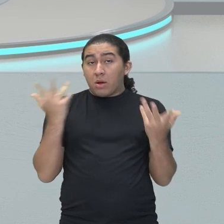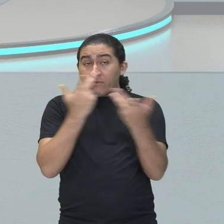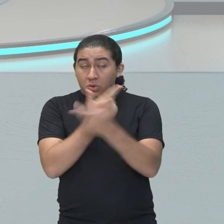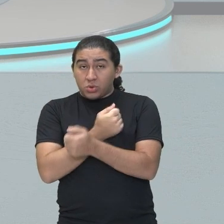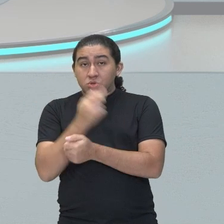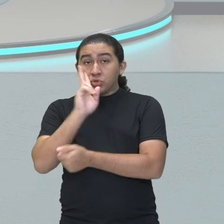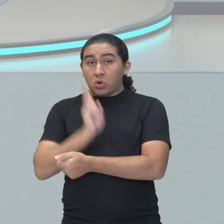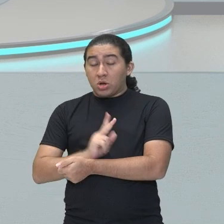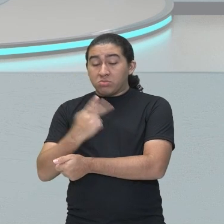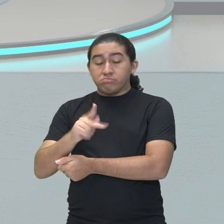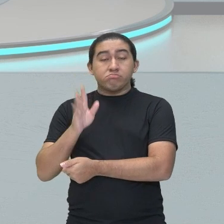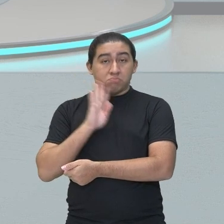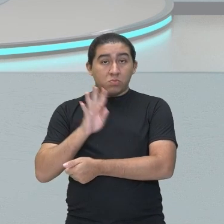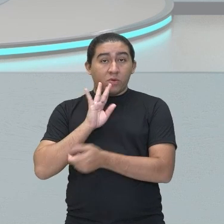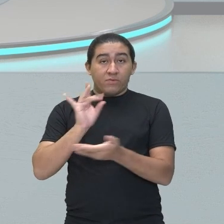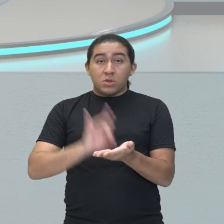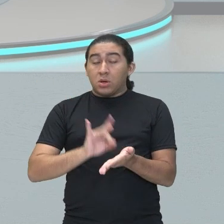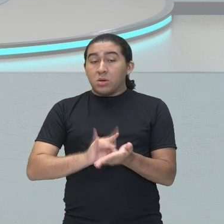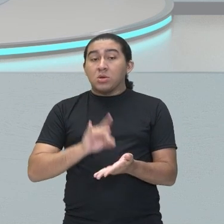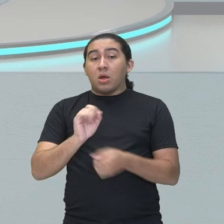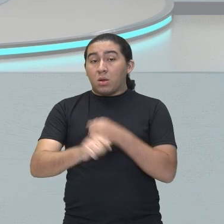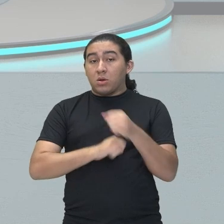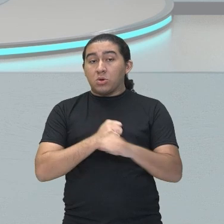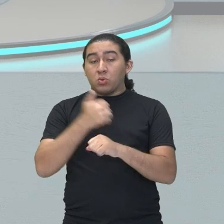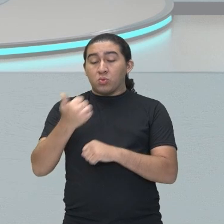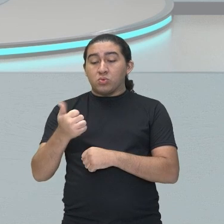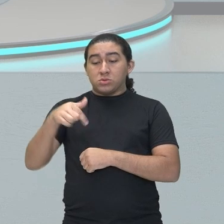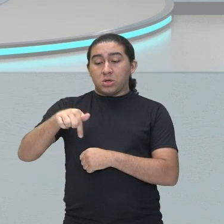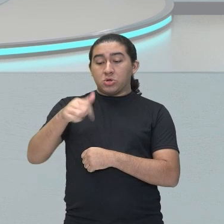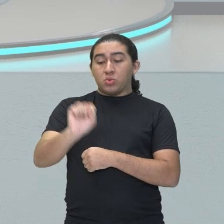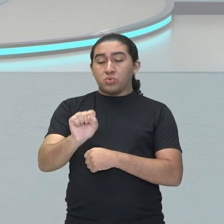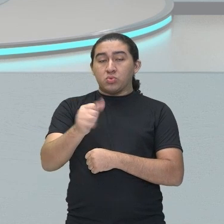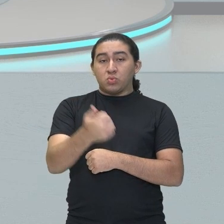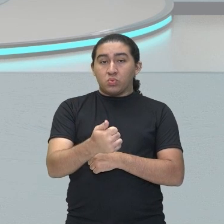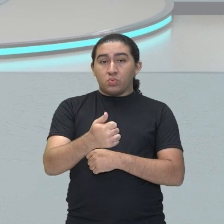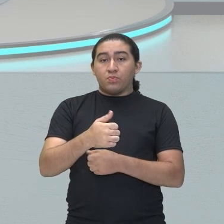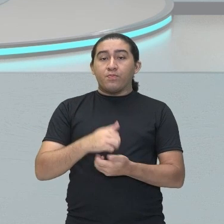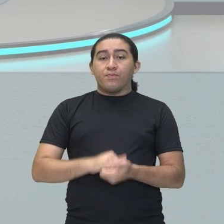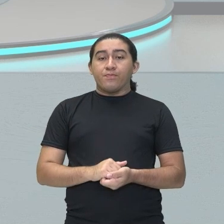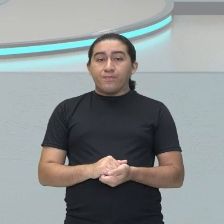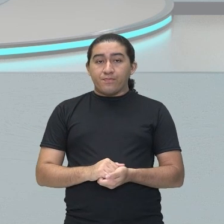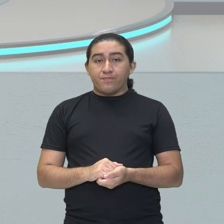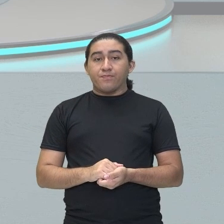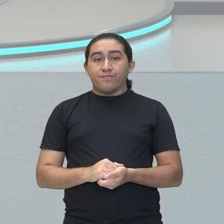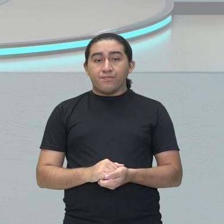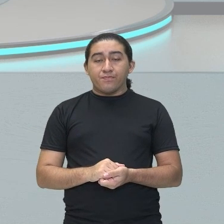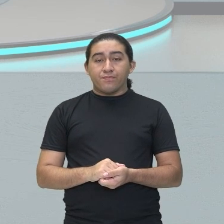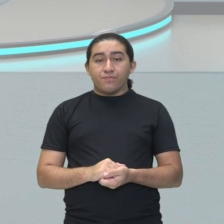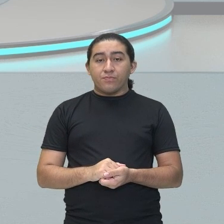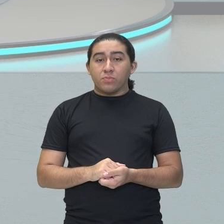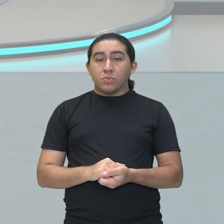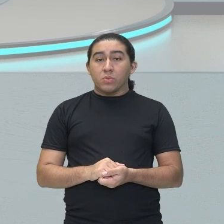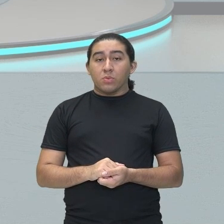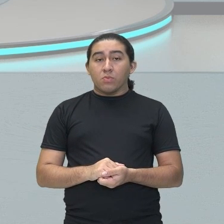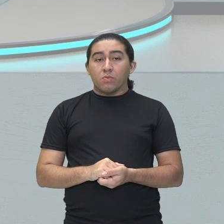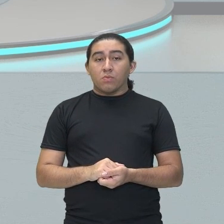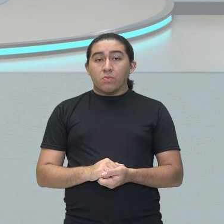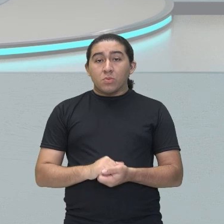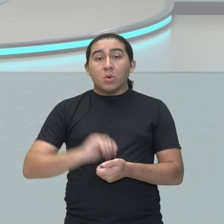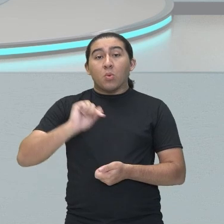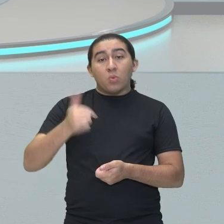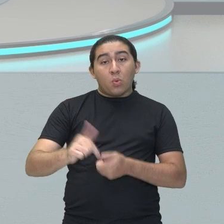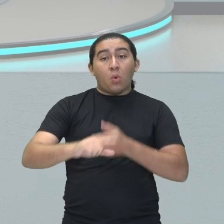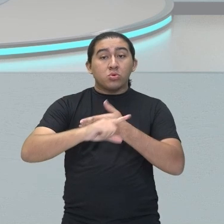indianista, muito legal, que foi de 1781. E um outro poeta bastante famoso, que